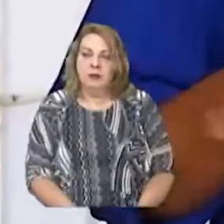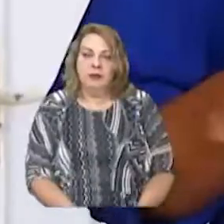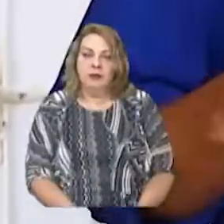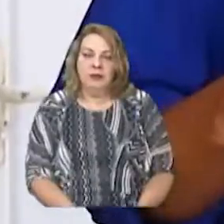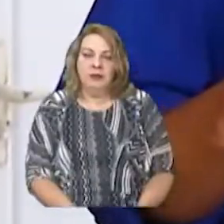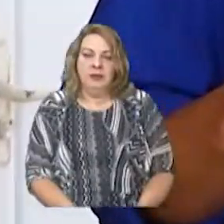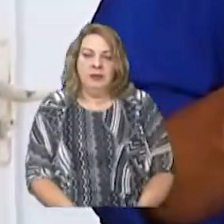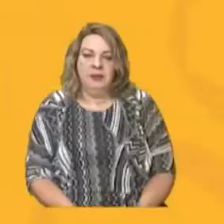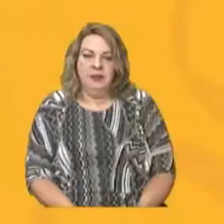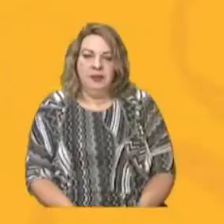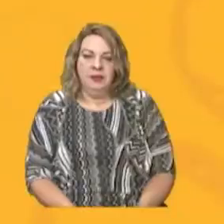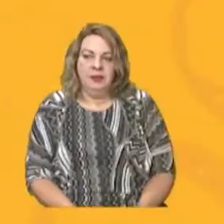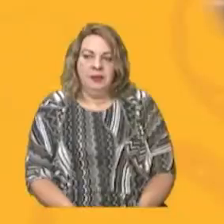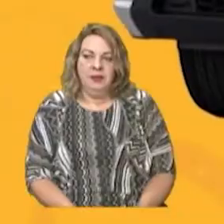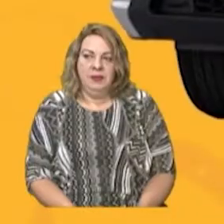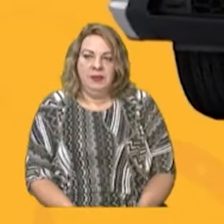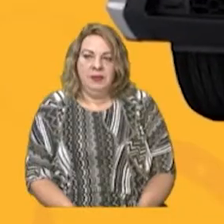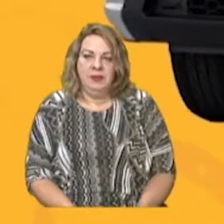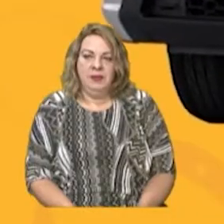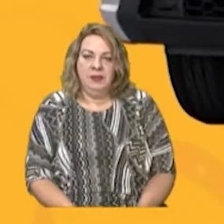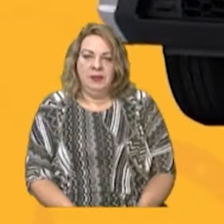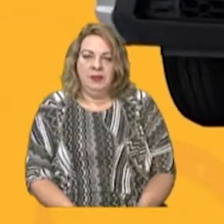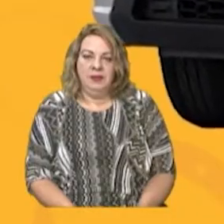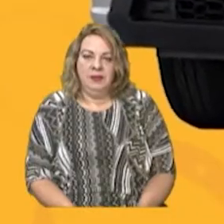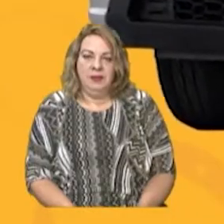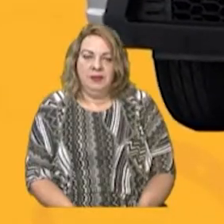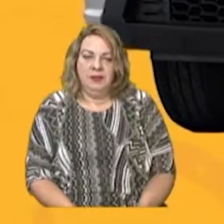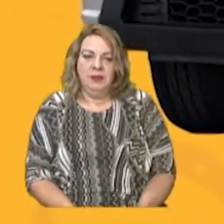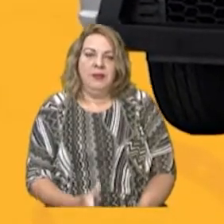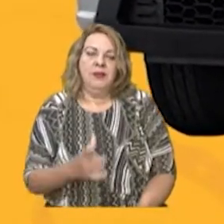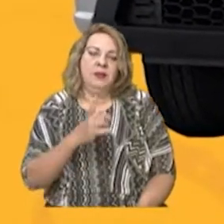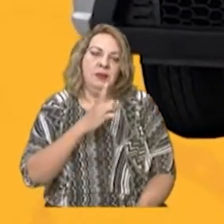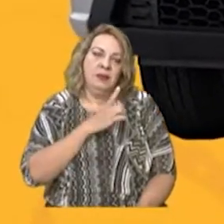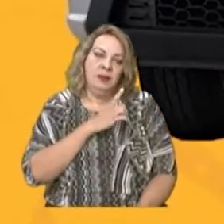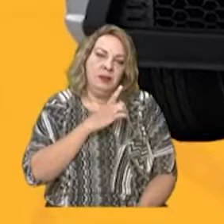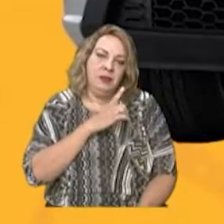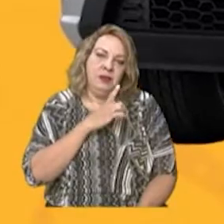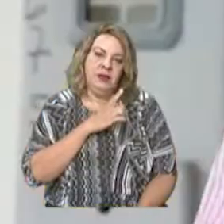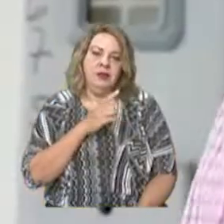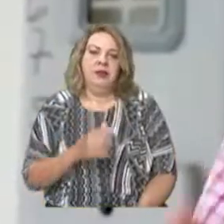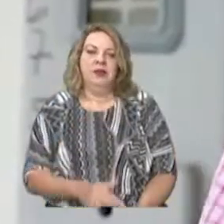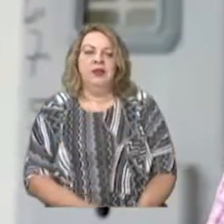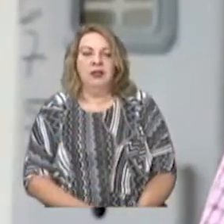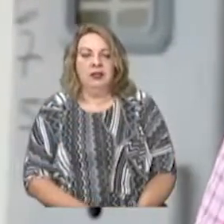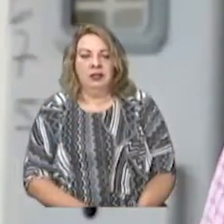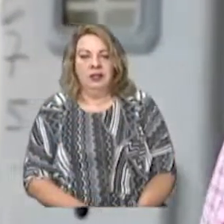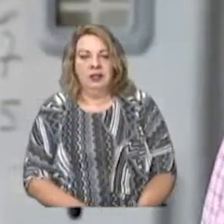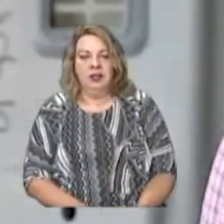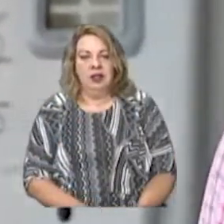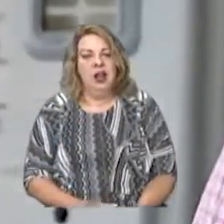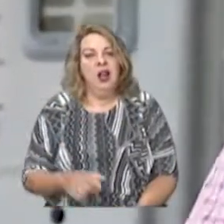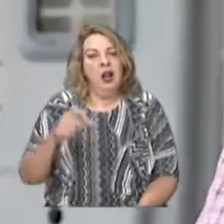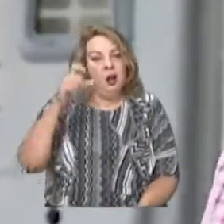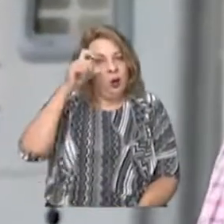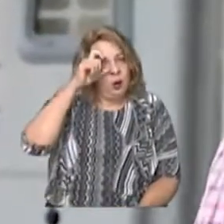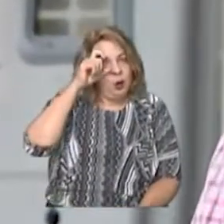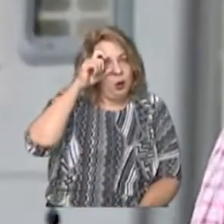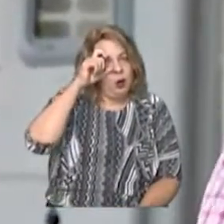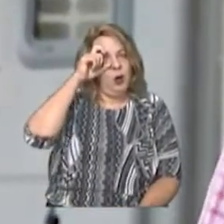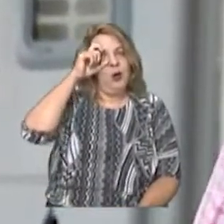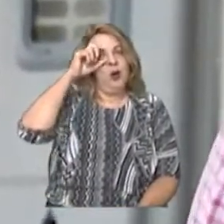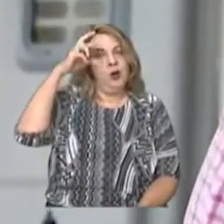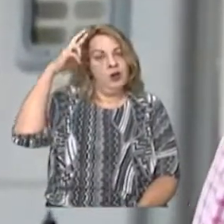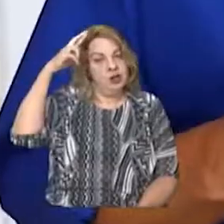Terceiro prêmio do Caju Cap, este bonito Fiat Mobi 0 km, né, Jojo? É sim, Rogerinho, e saiu para